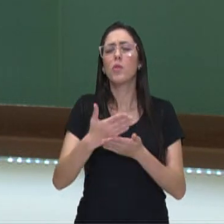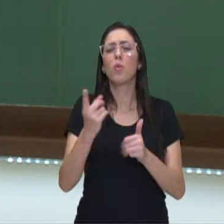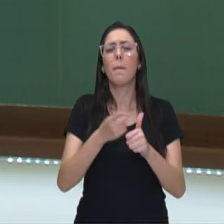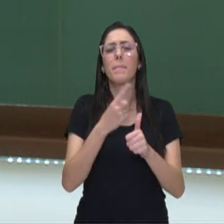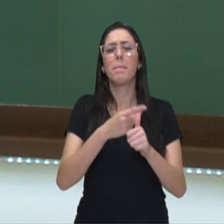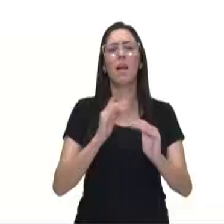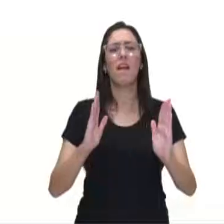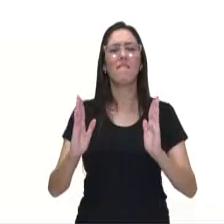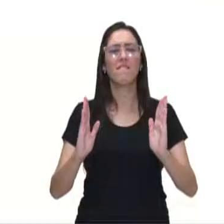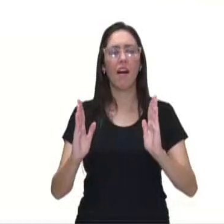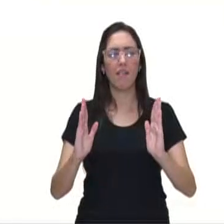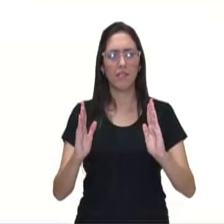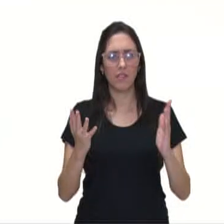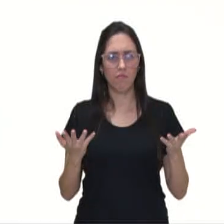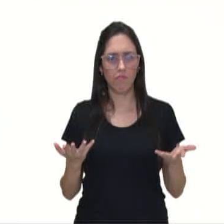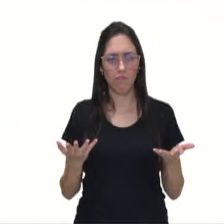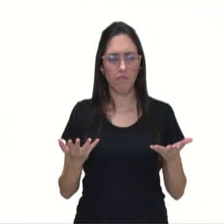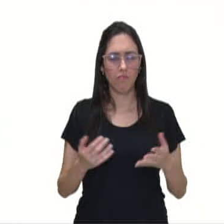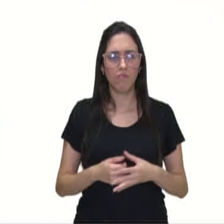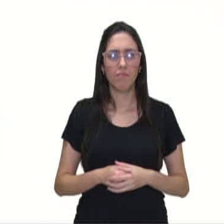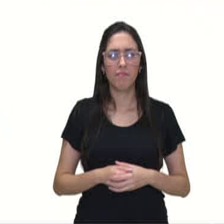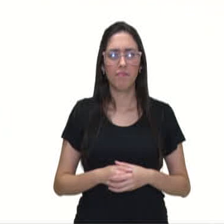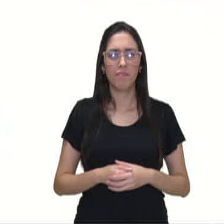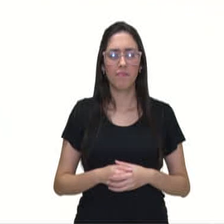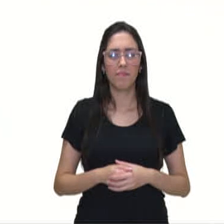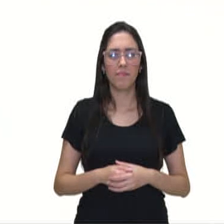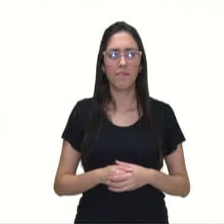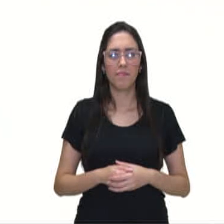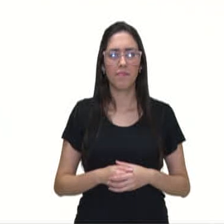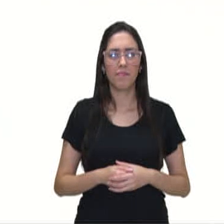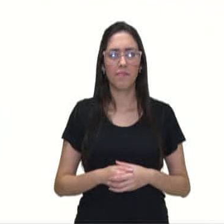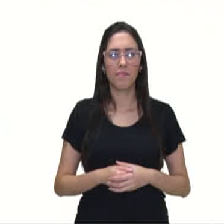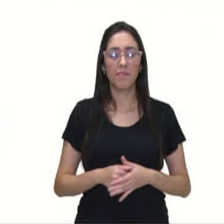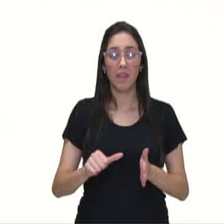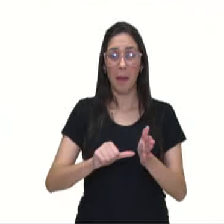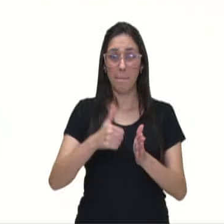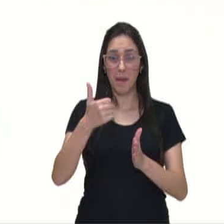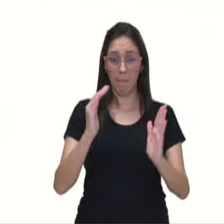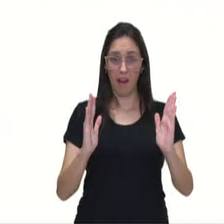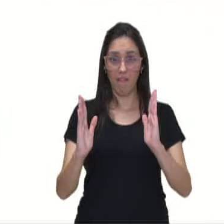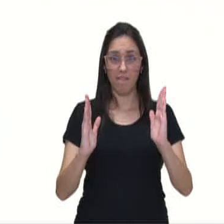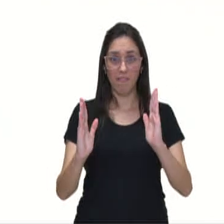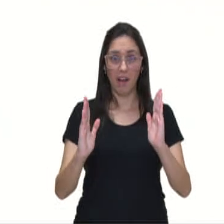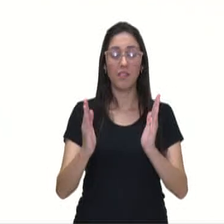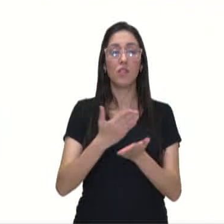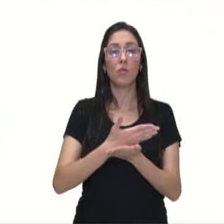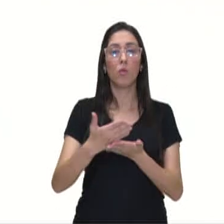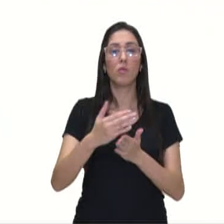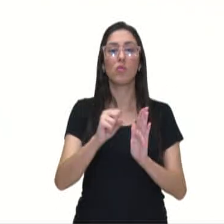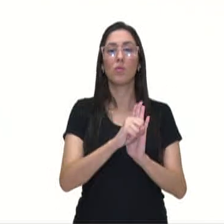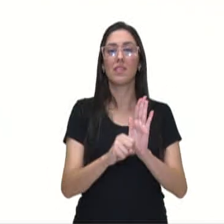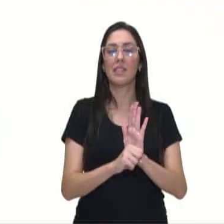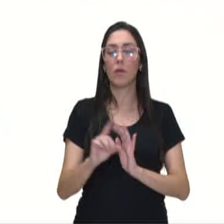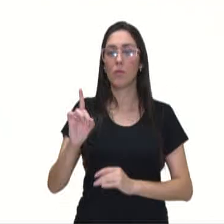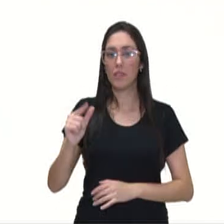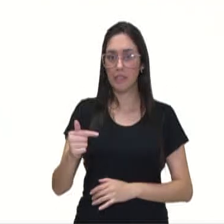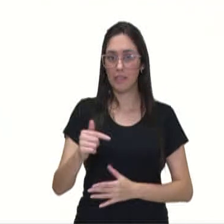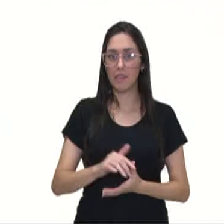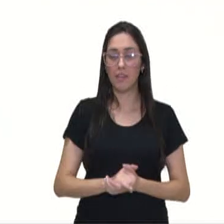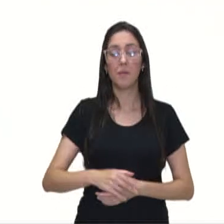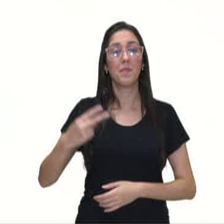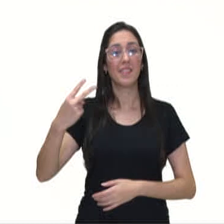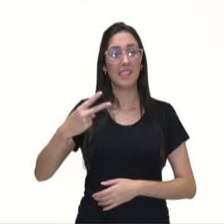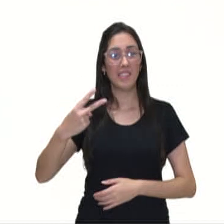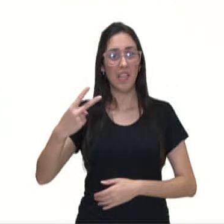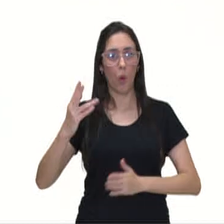né? It started from the 7th century. A primeira fase aconteceu lá no século 17. E a segunda